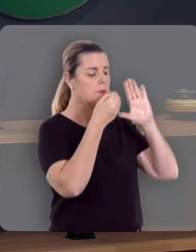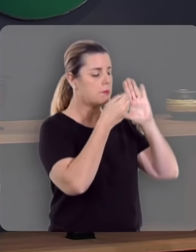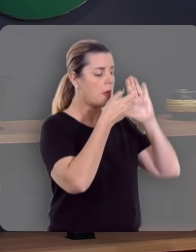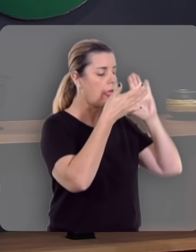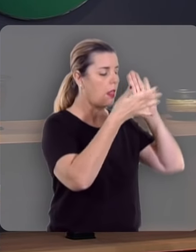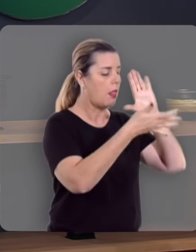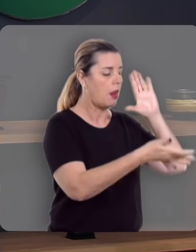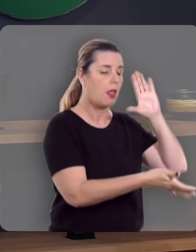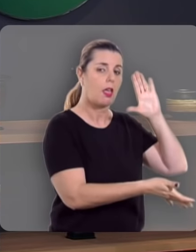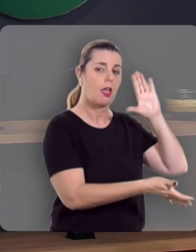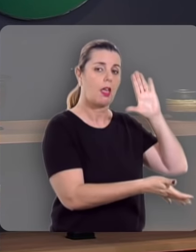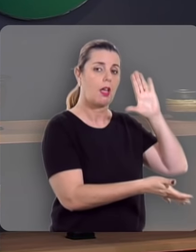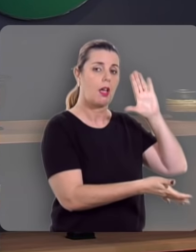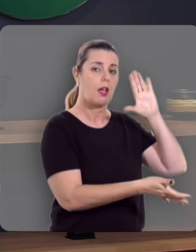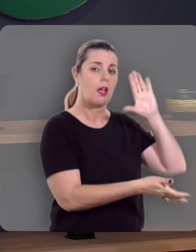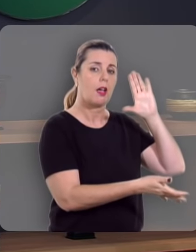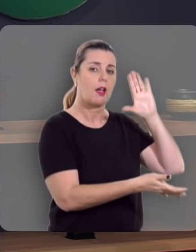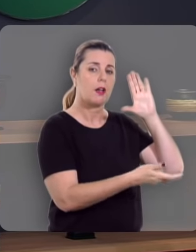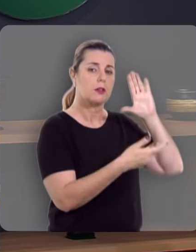perguntas, todas retóricas.